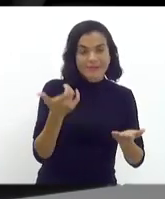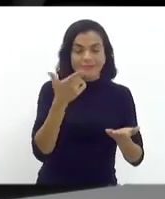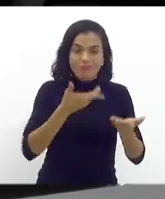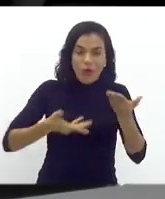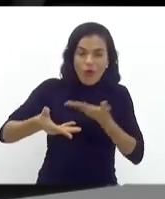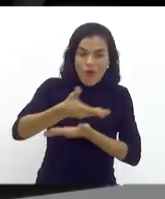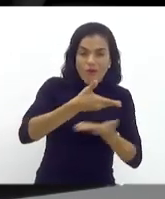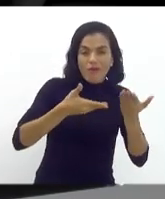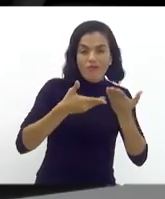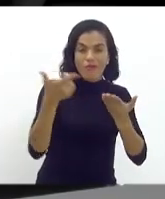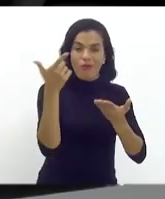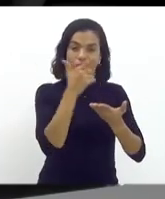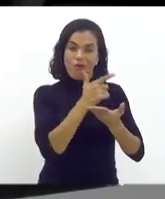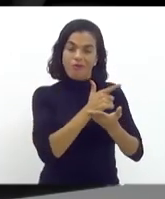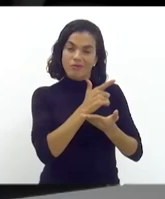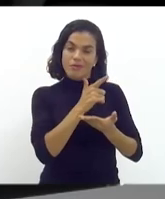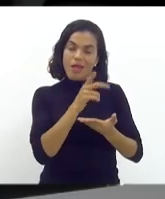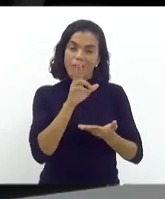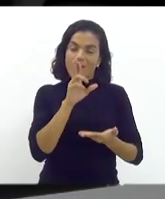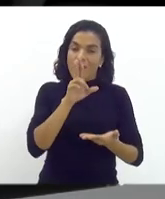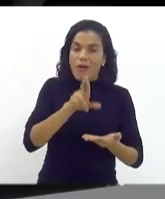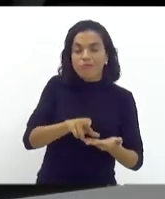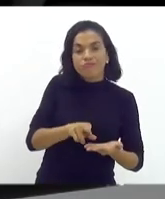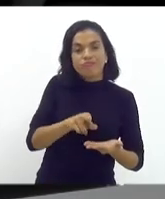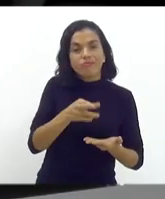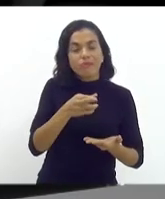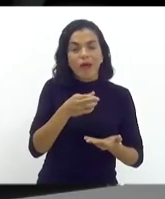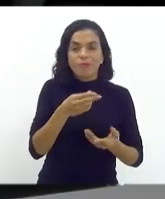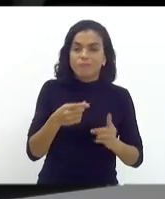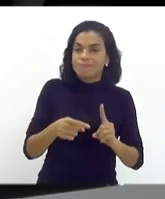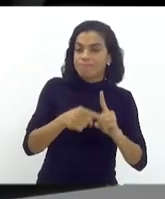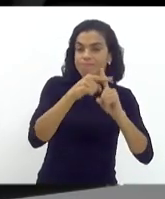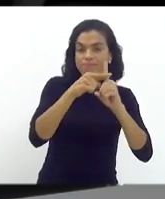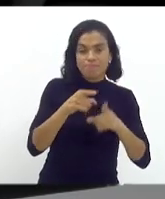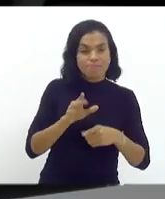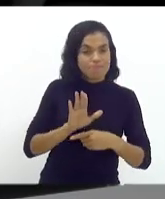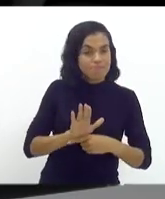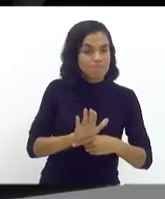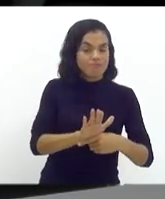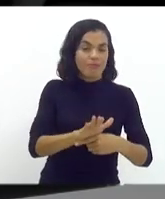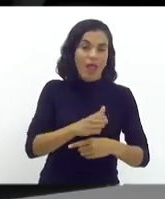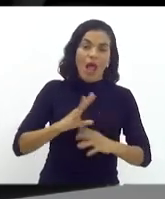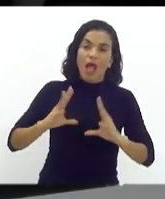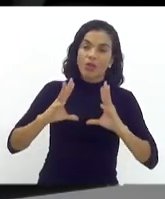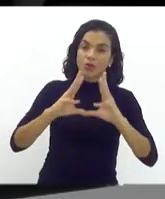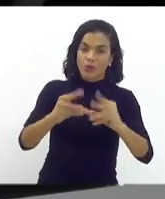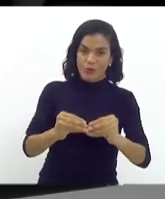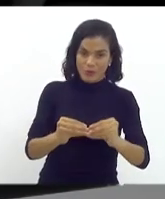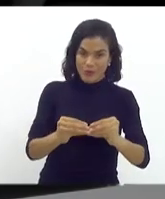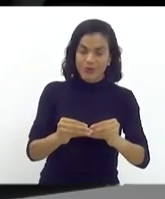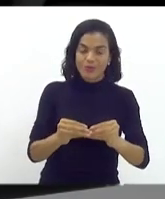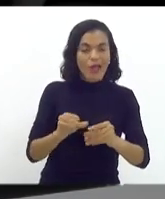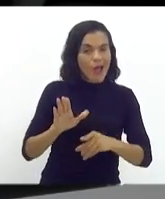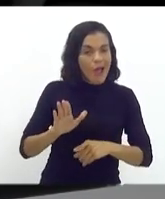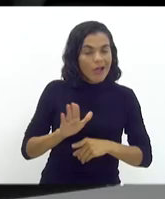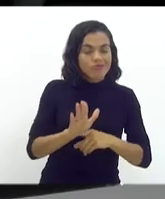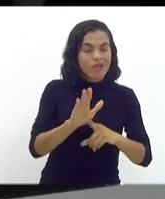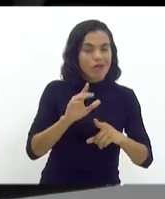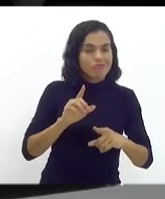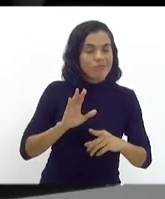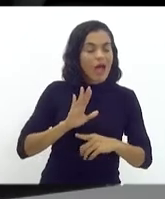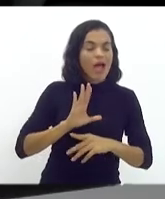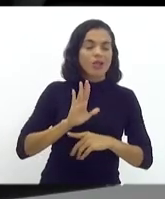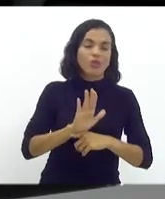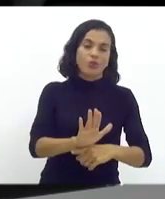a um denominador comum que possa beneficiar a todos beneficiar todos que